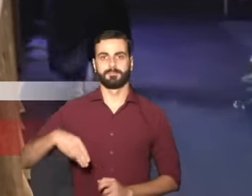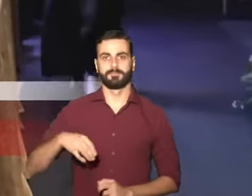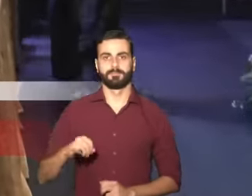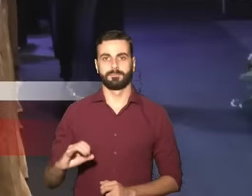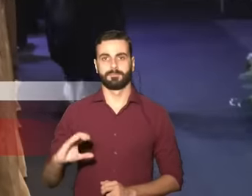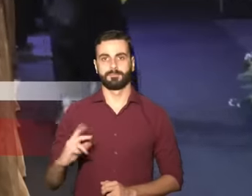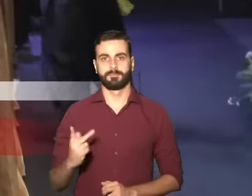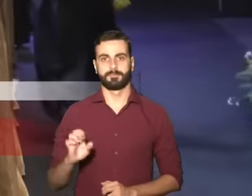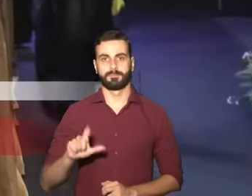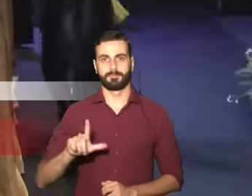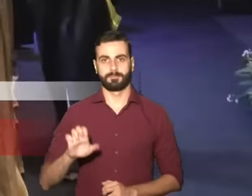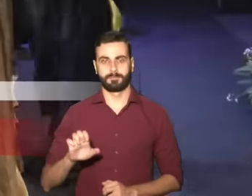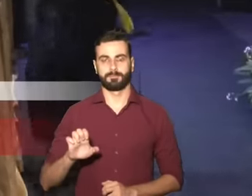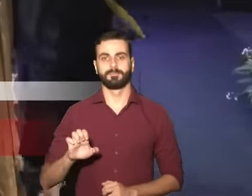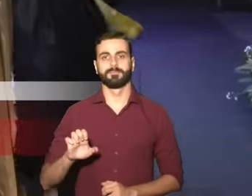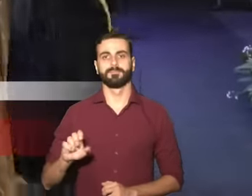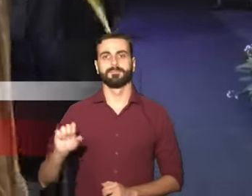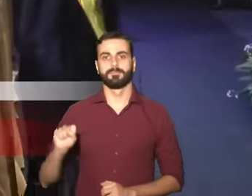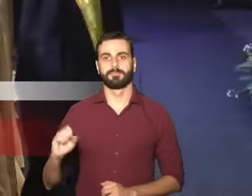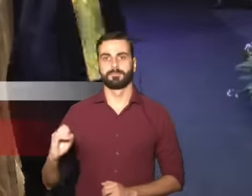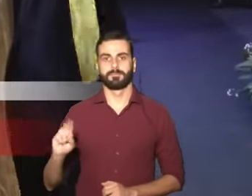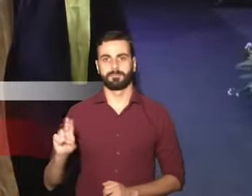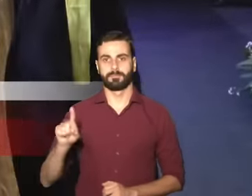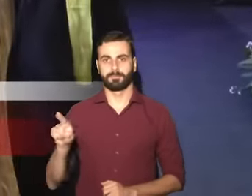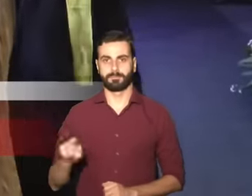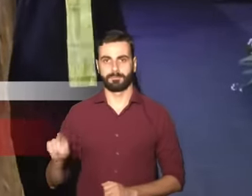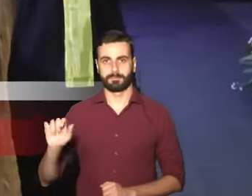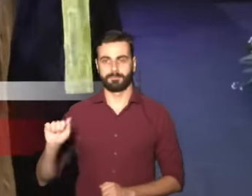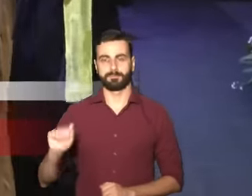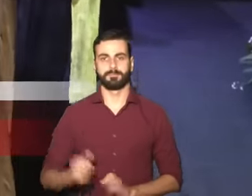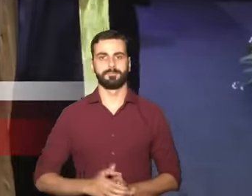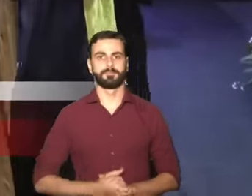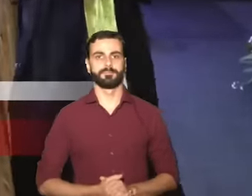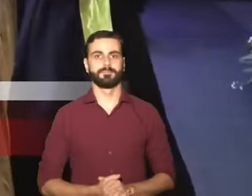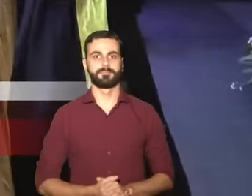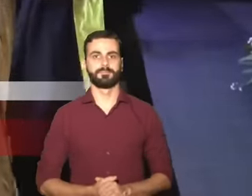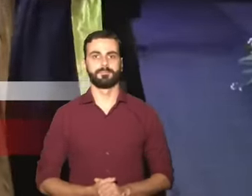Michele Midori Koyama de Souza.